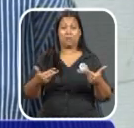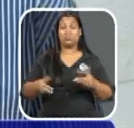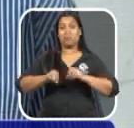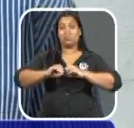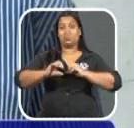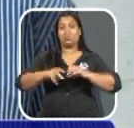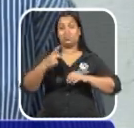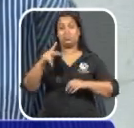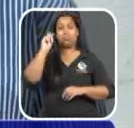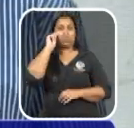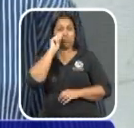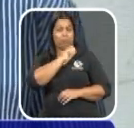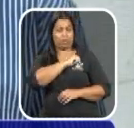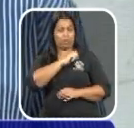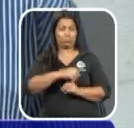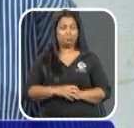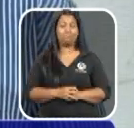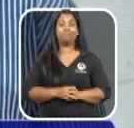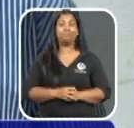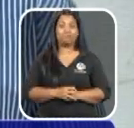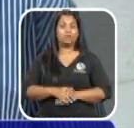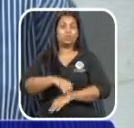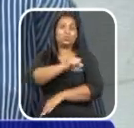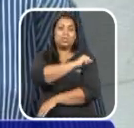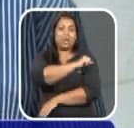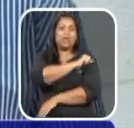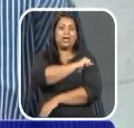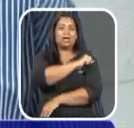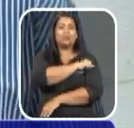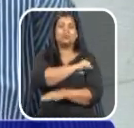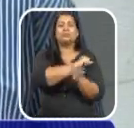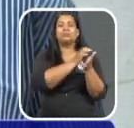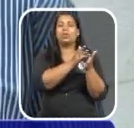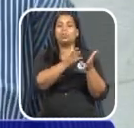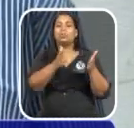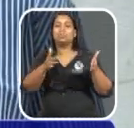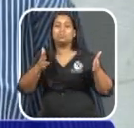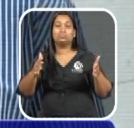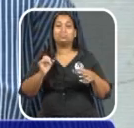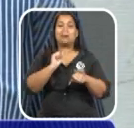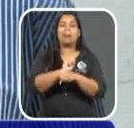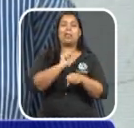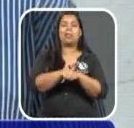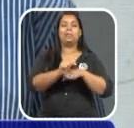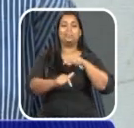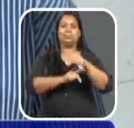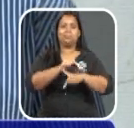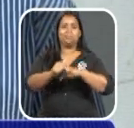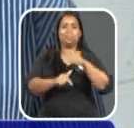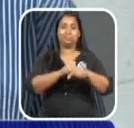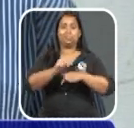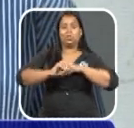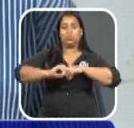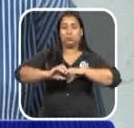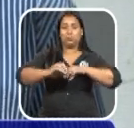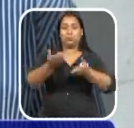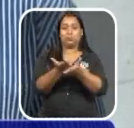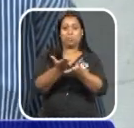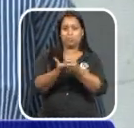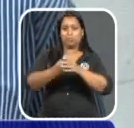do município de São José do Rio Preto. Os alunos ficaram um grande período afastados das suas atividades educacionais,